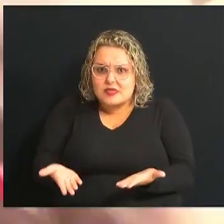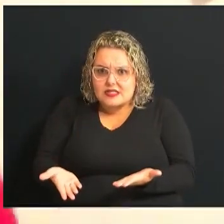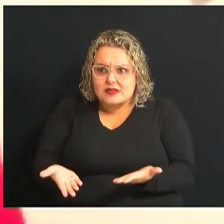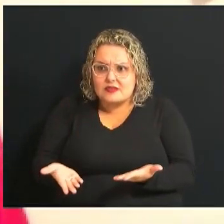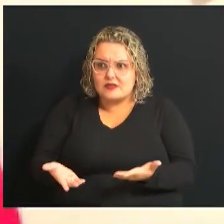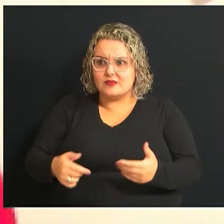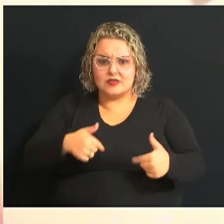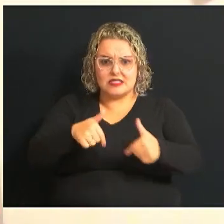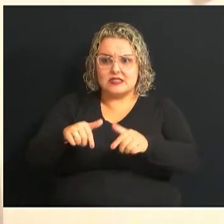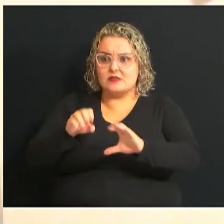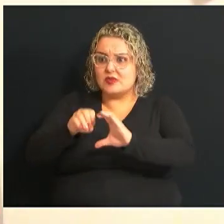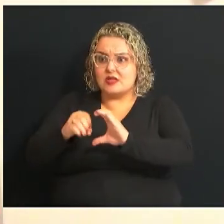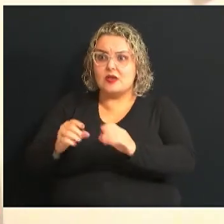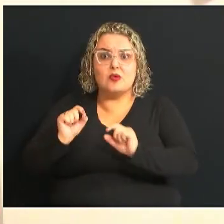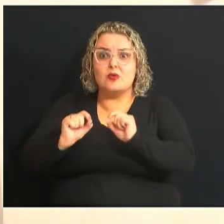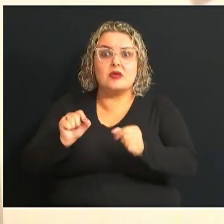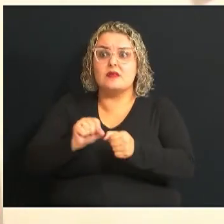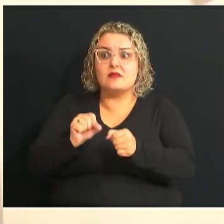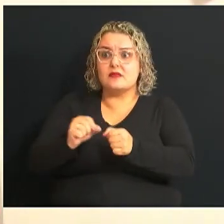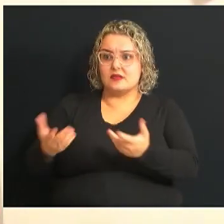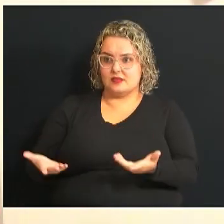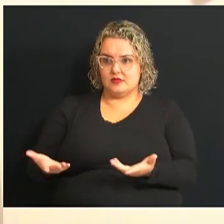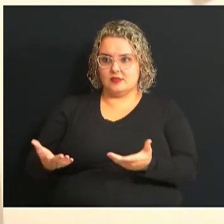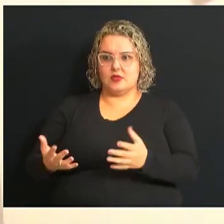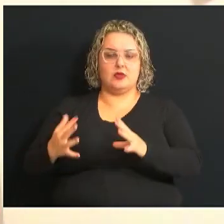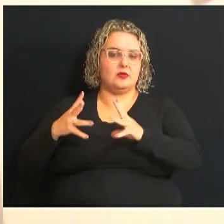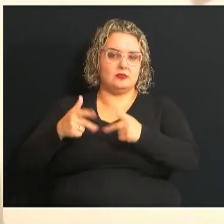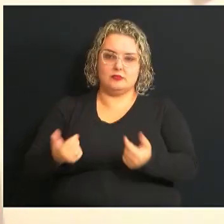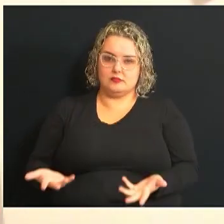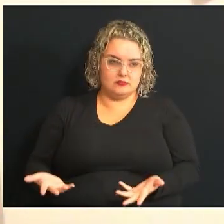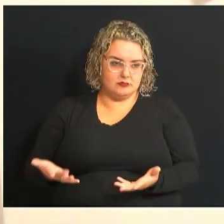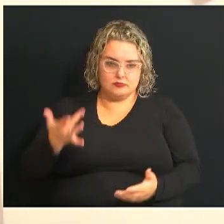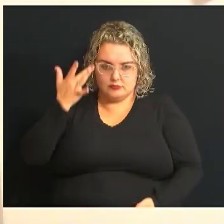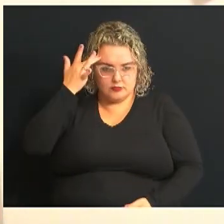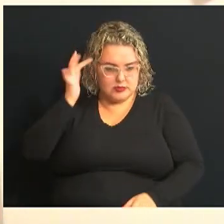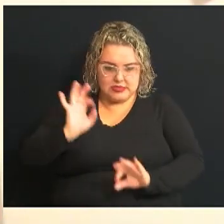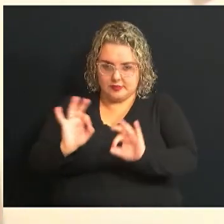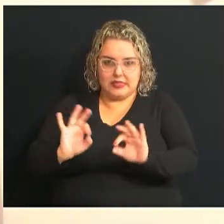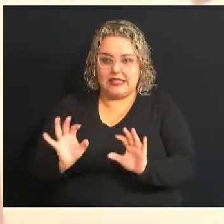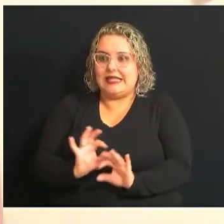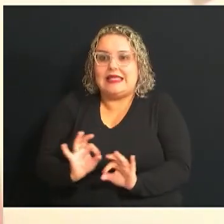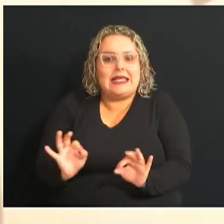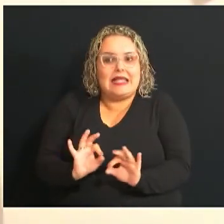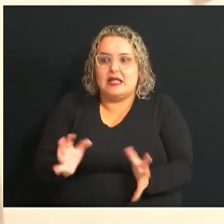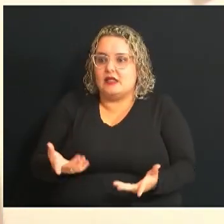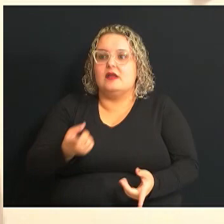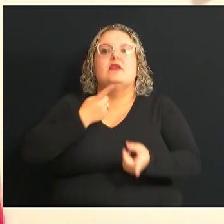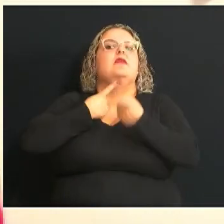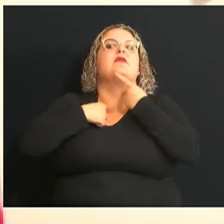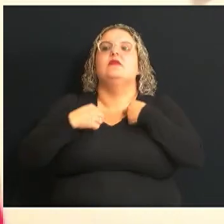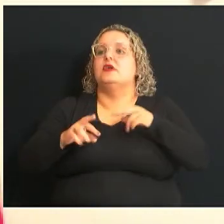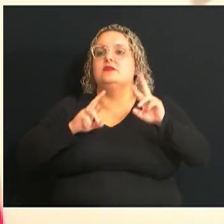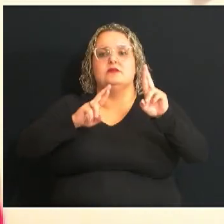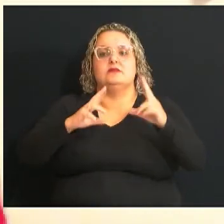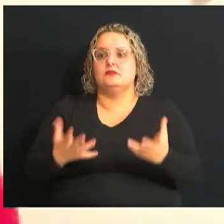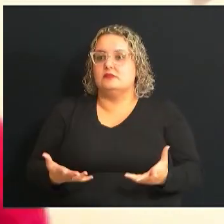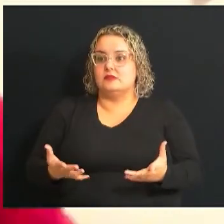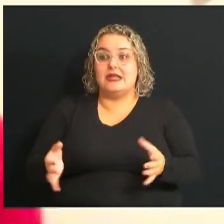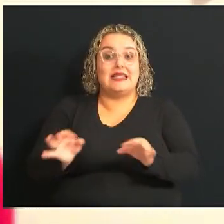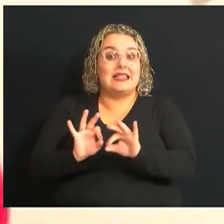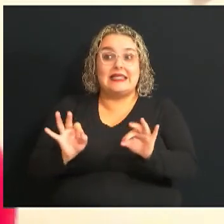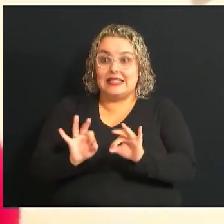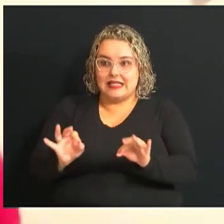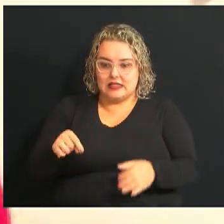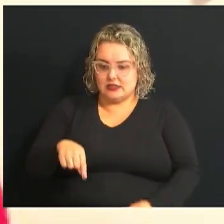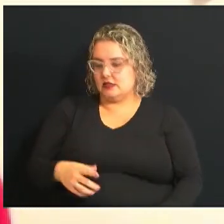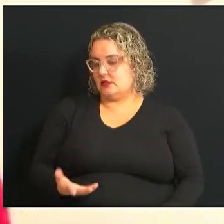na TV Globo, e o que você vai fazer? Porque a gente veio totalmente no escuro. A gente veio com base na vontade e na esperança, mas sem nada aqui, né? Então,